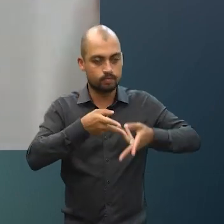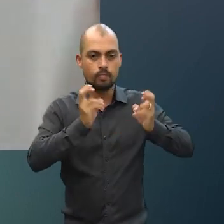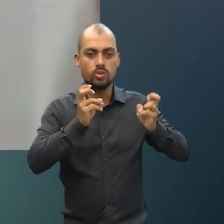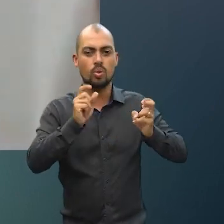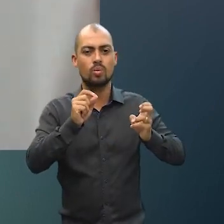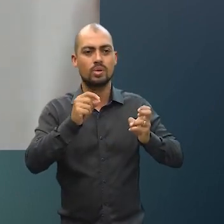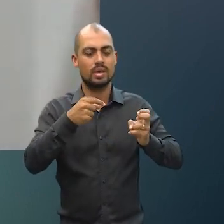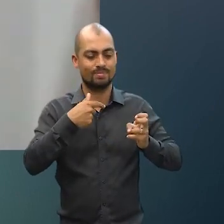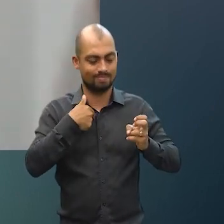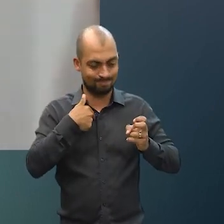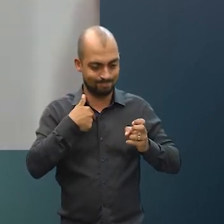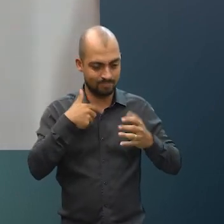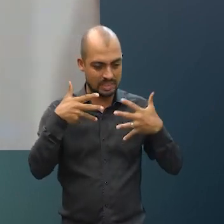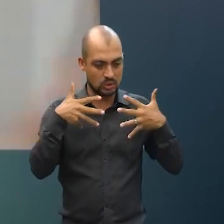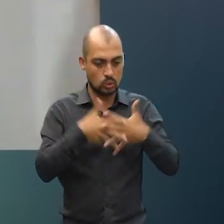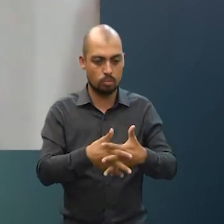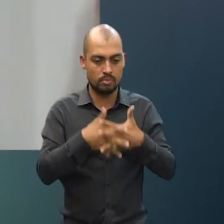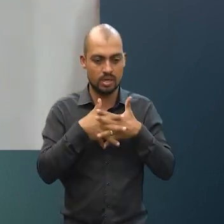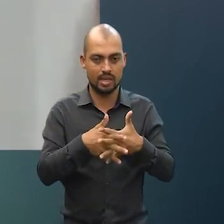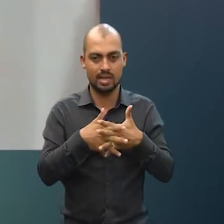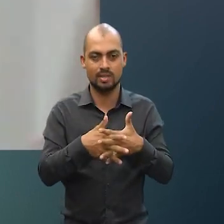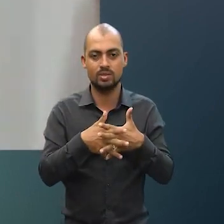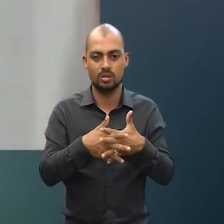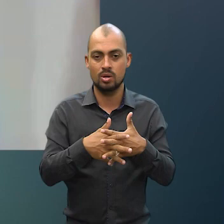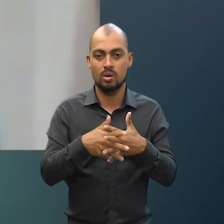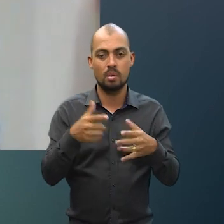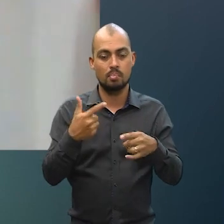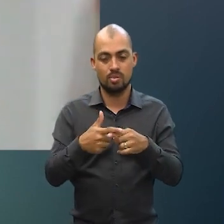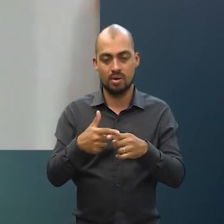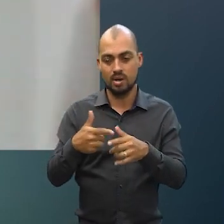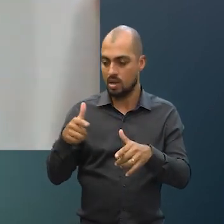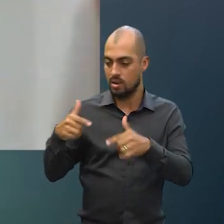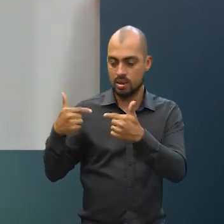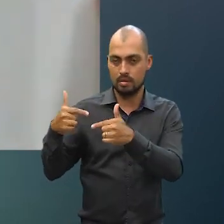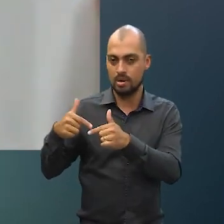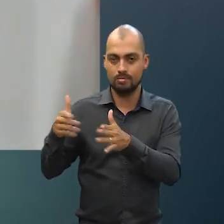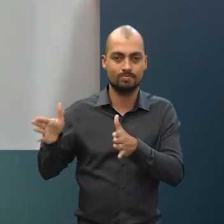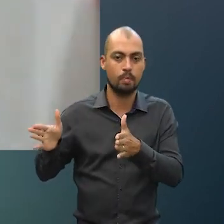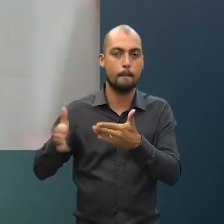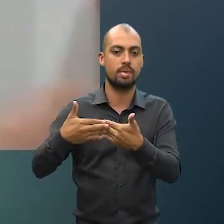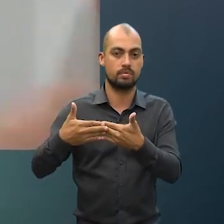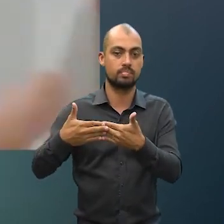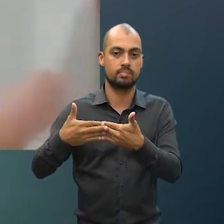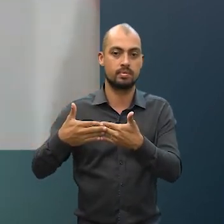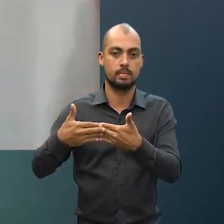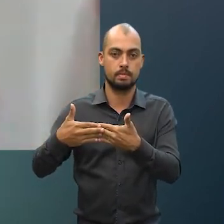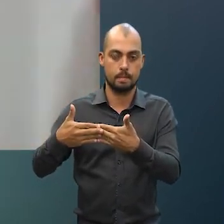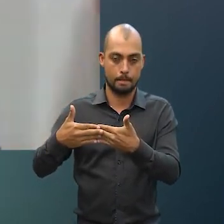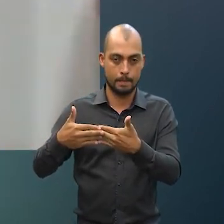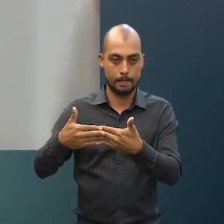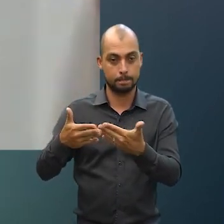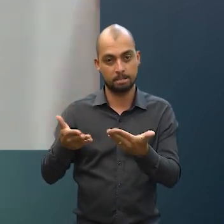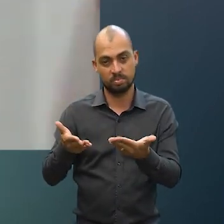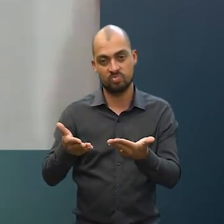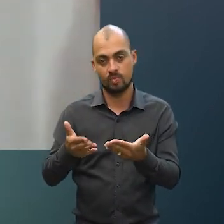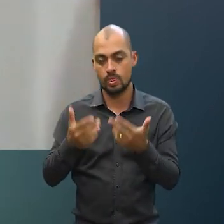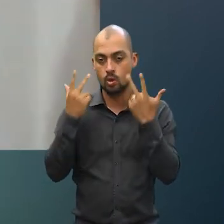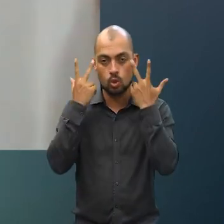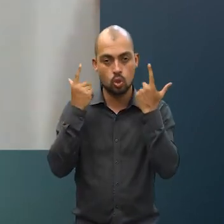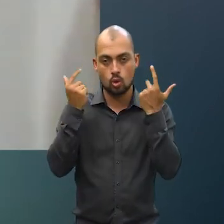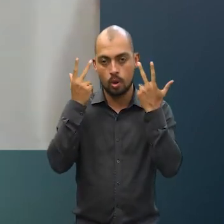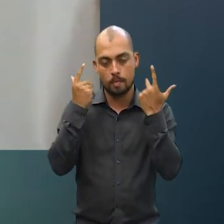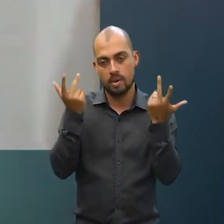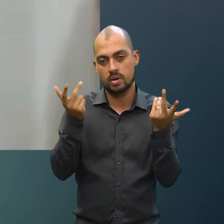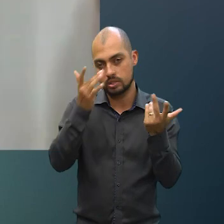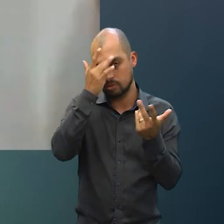situação bastante complicada, porque não era um negócio prioritário, então teve que fechar as portas e naturalmente também não teve